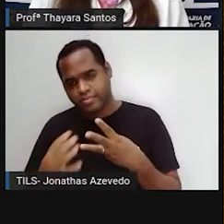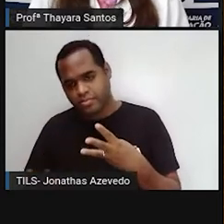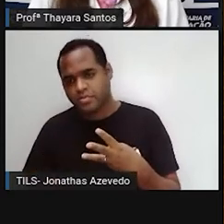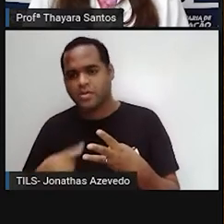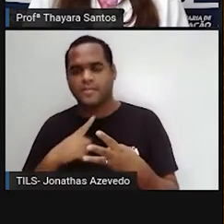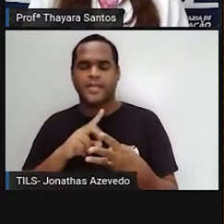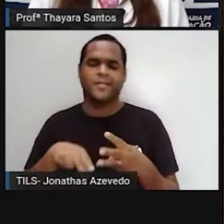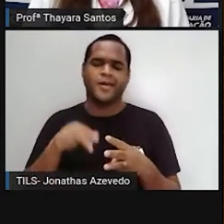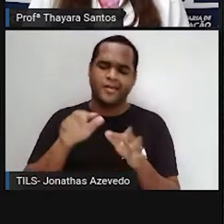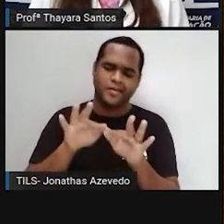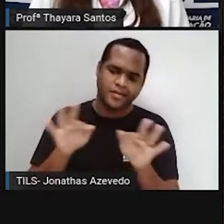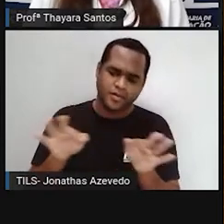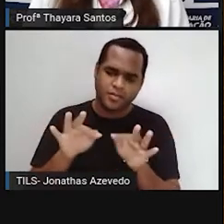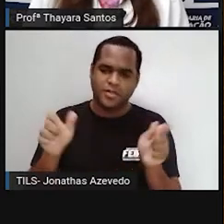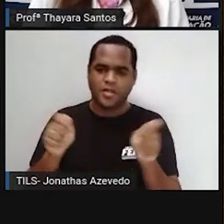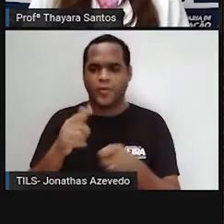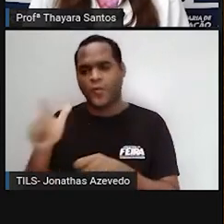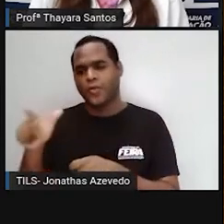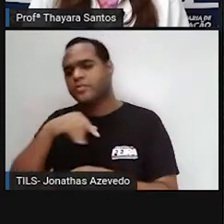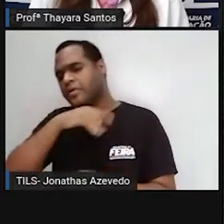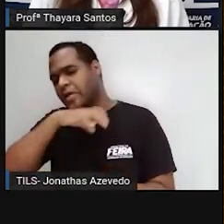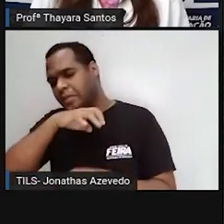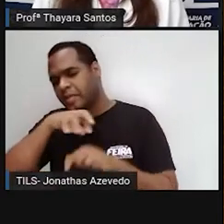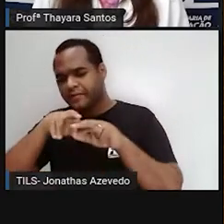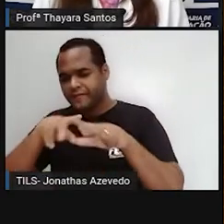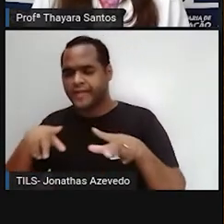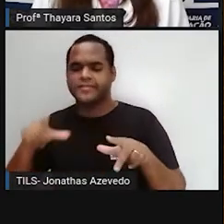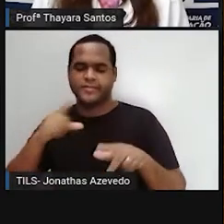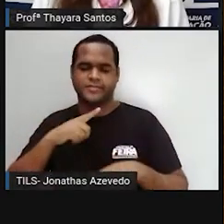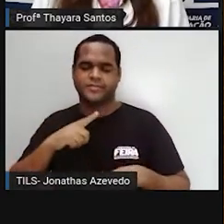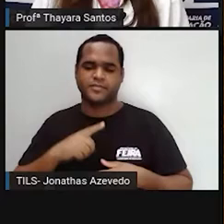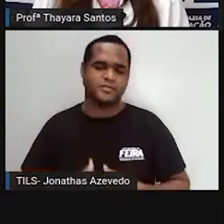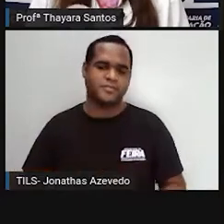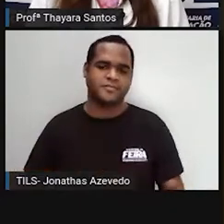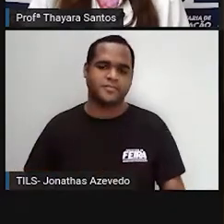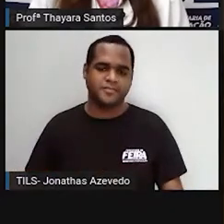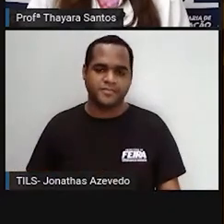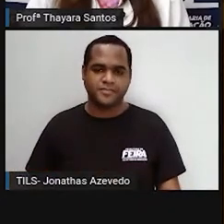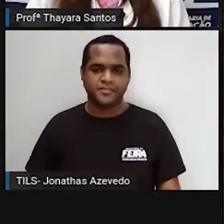são seres mais simples, até os animais, que são mais complexos.